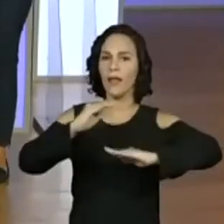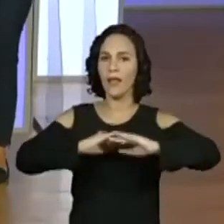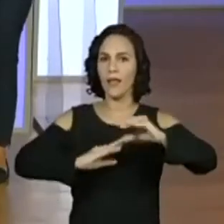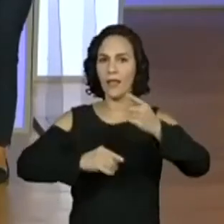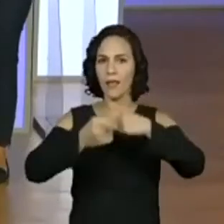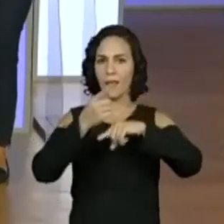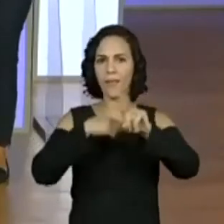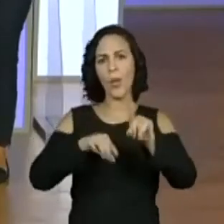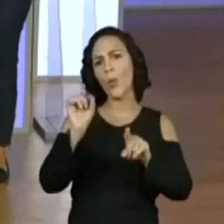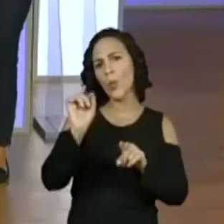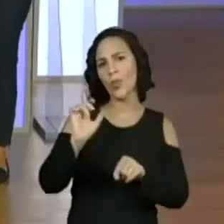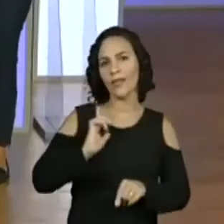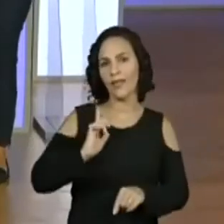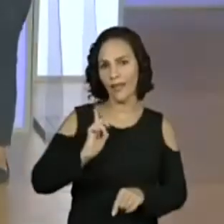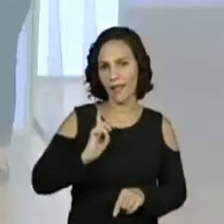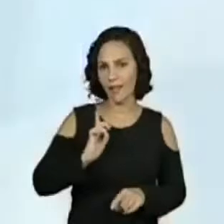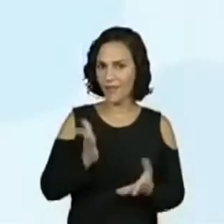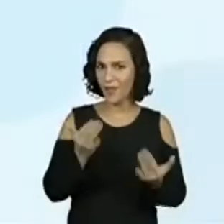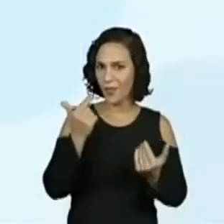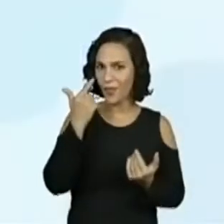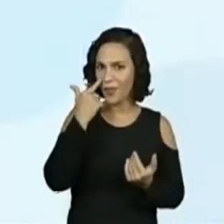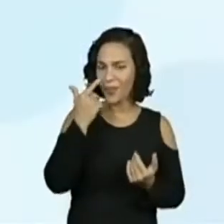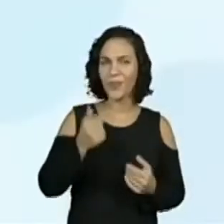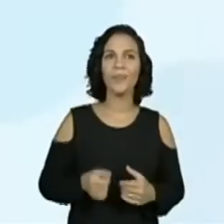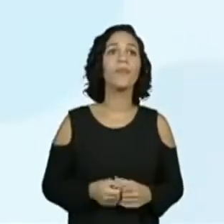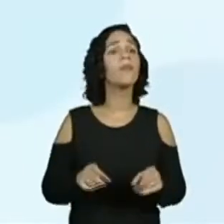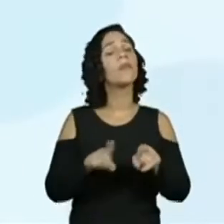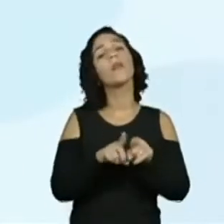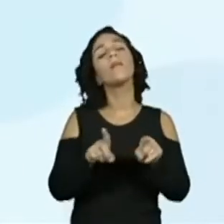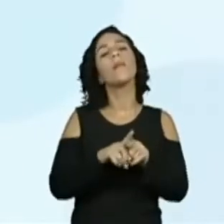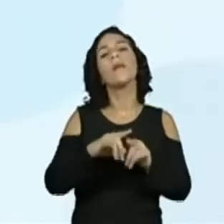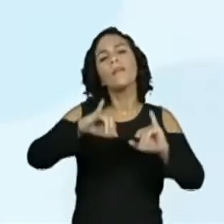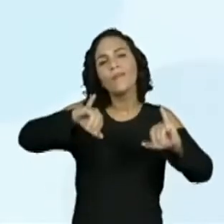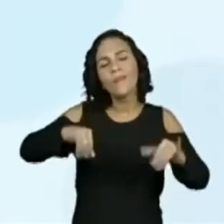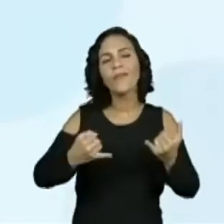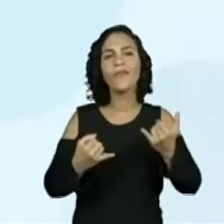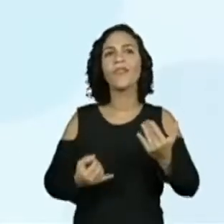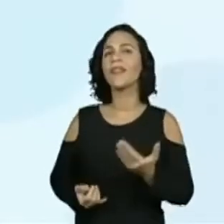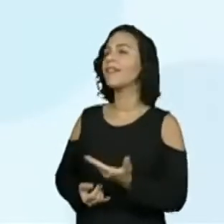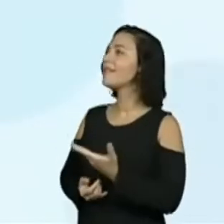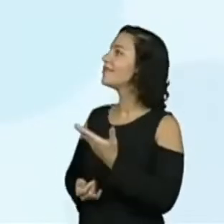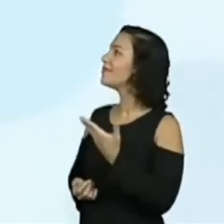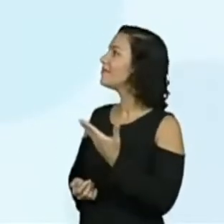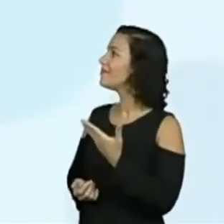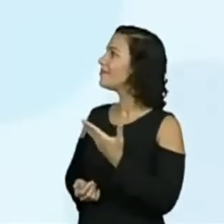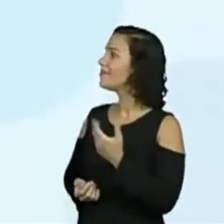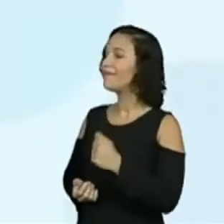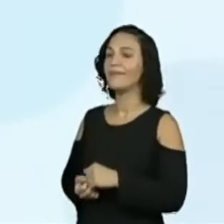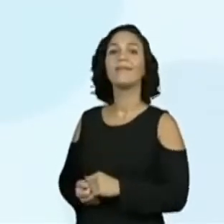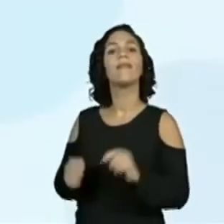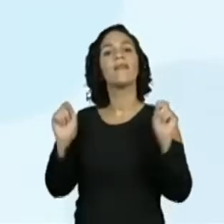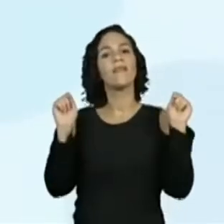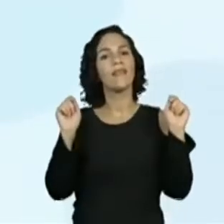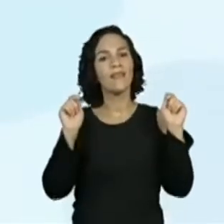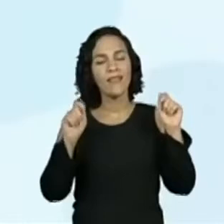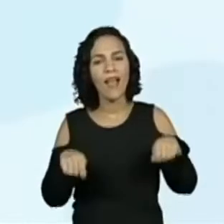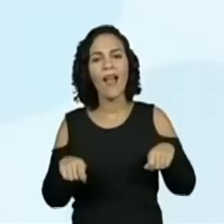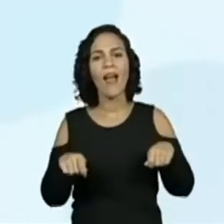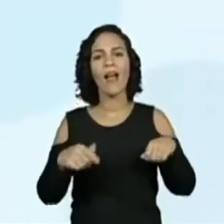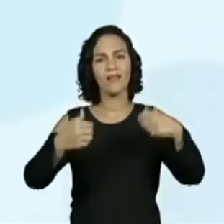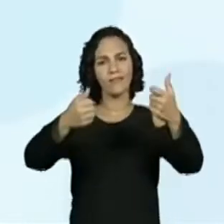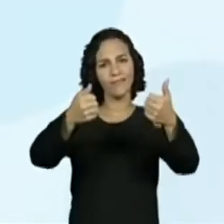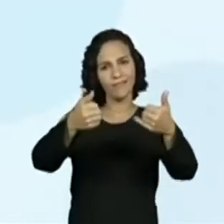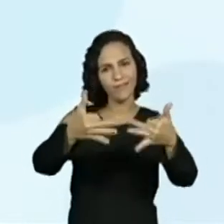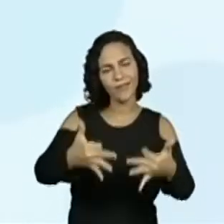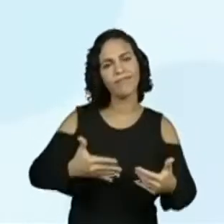que vem, professores por aí que estão acompanhando. E vocês também acompanhem, crianças, porque tudo que vocês podem escutar e acompanhar de leitura, por mais